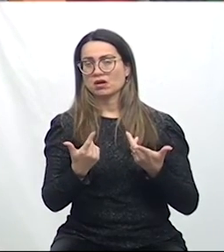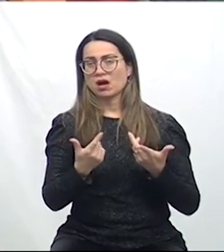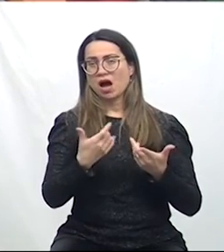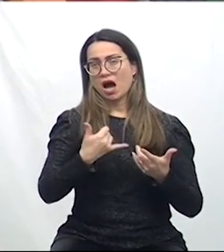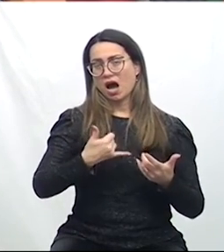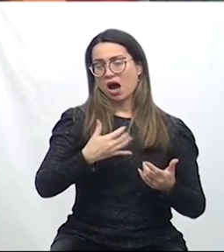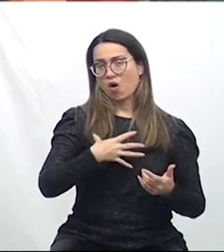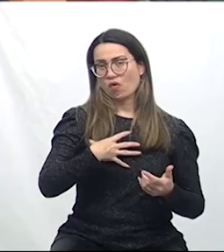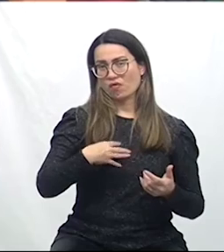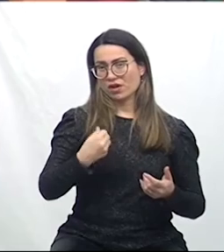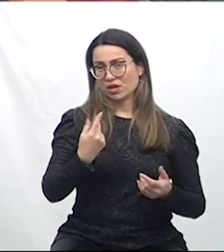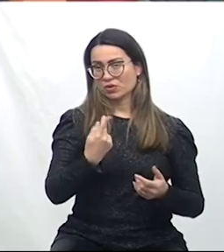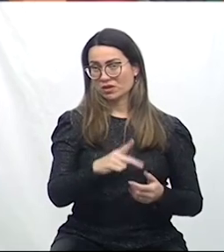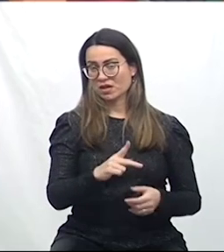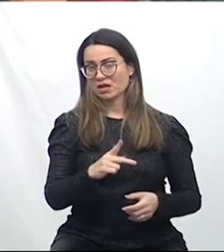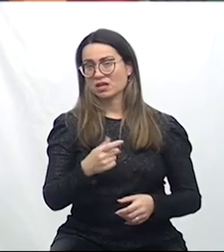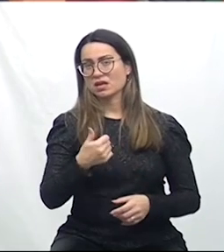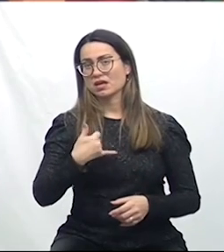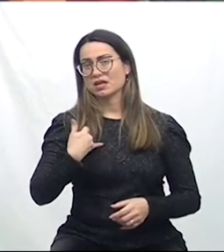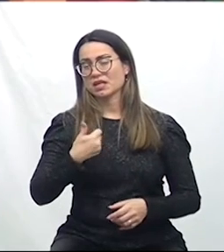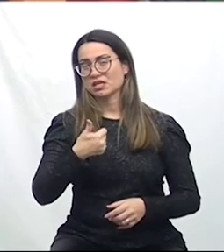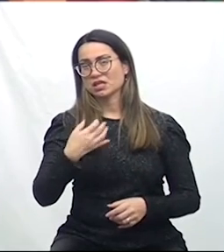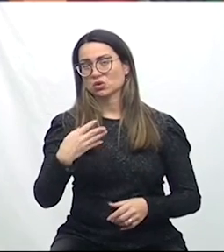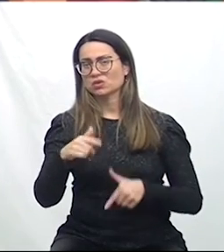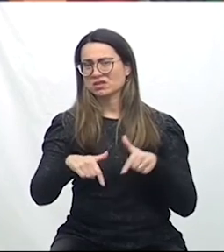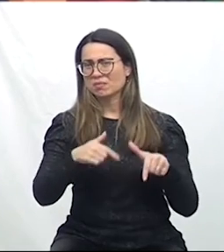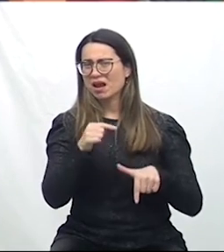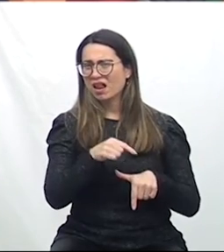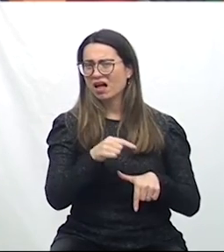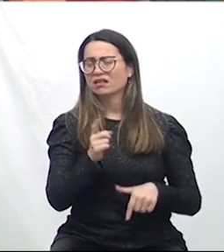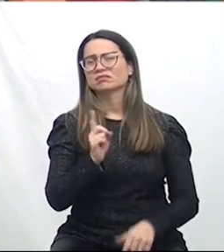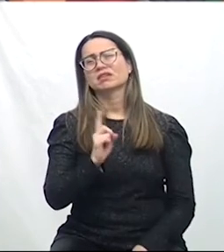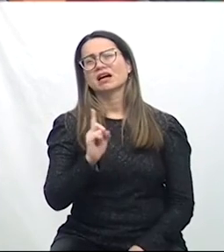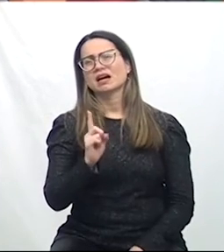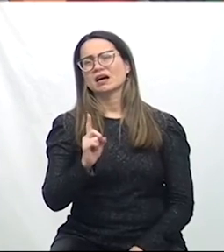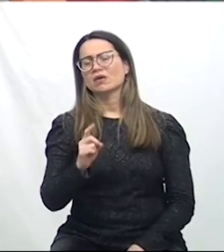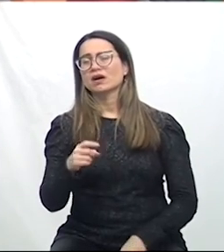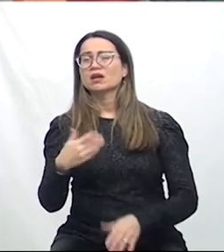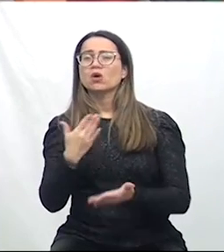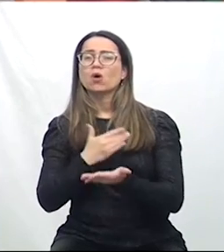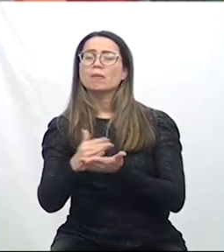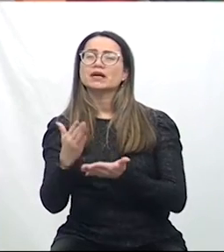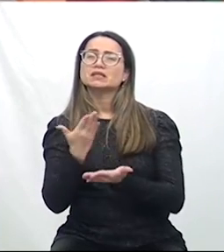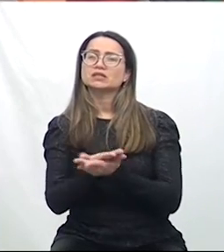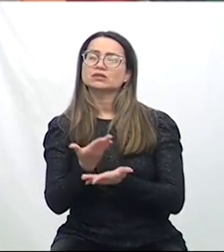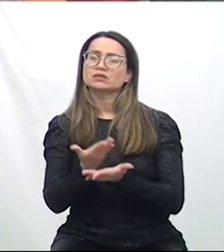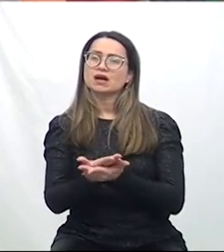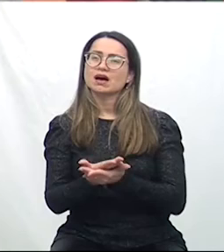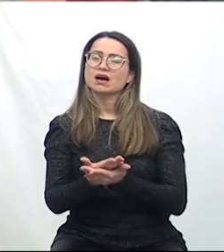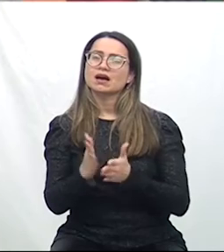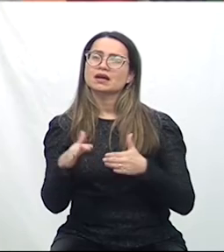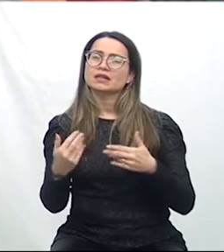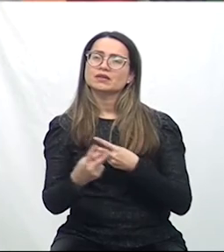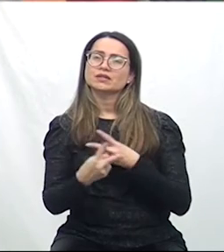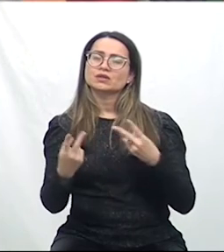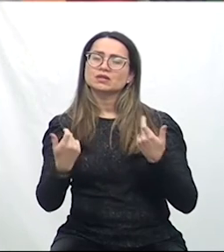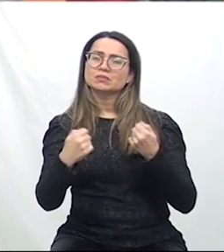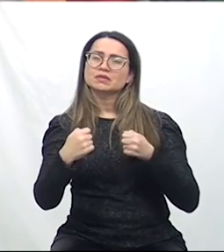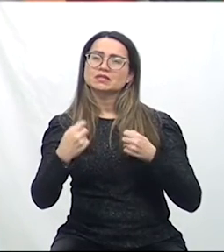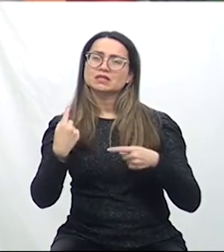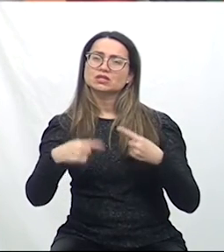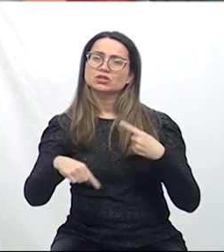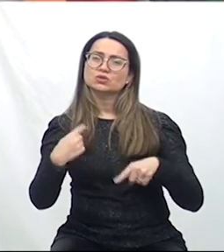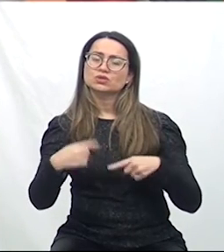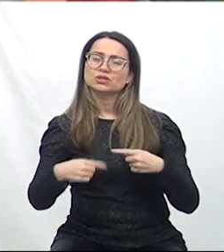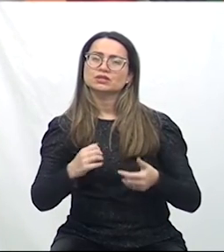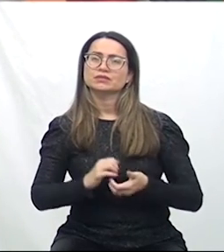para ser aquilo, para ser professor. Ele não bota no trabalho. Então, assim, ó, essas coisas a gente tem que discutir e avaliar. A gente